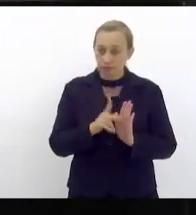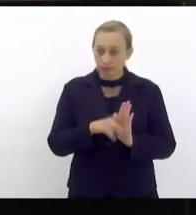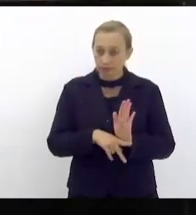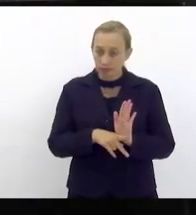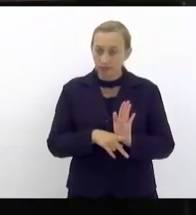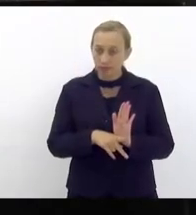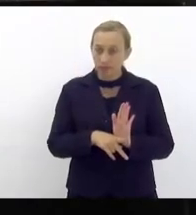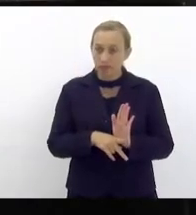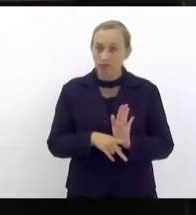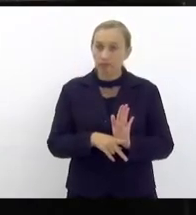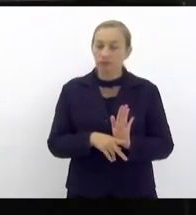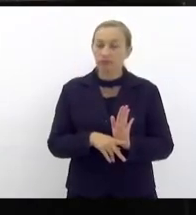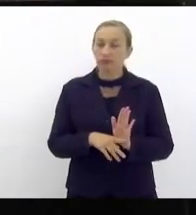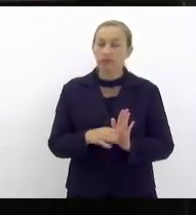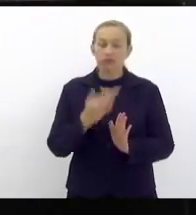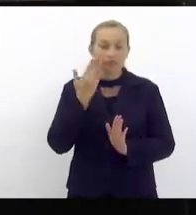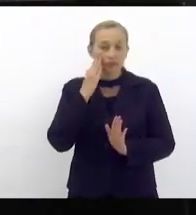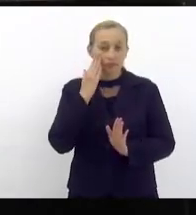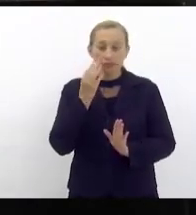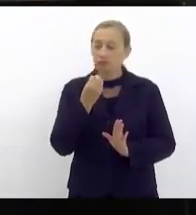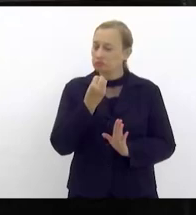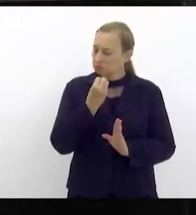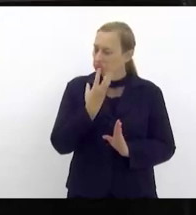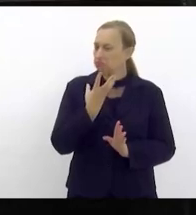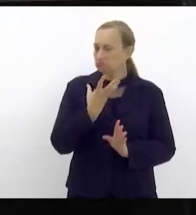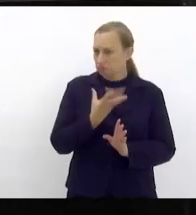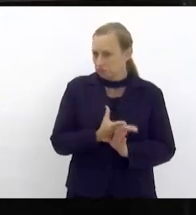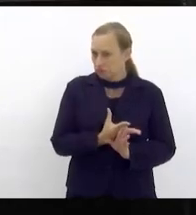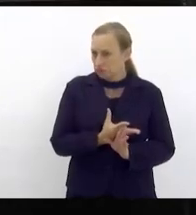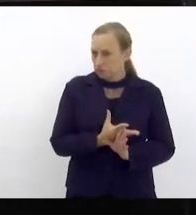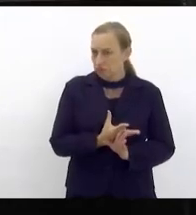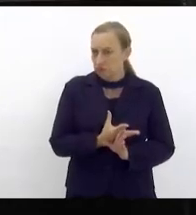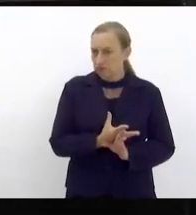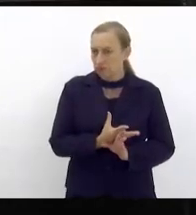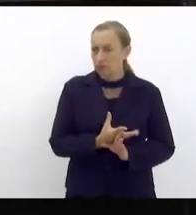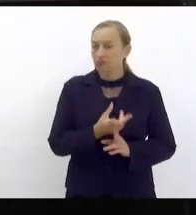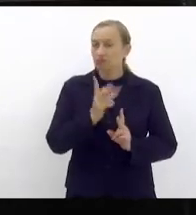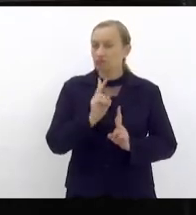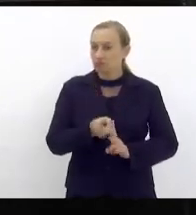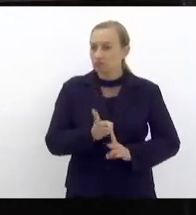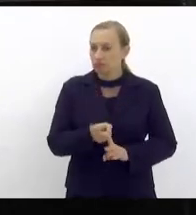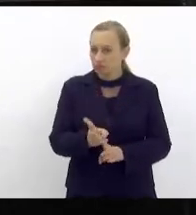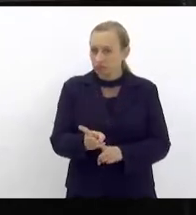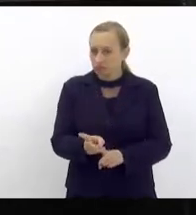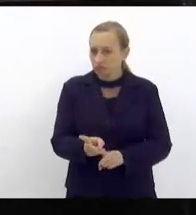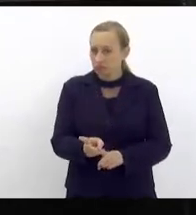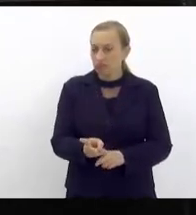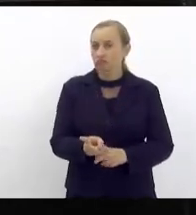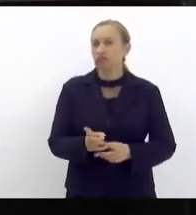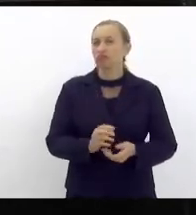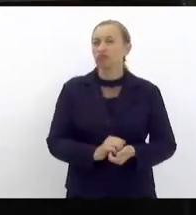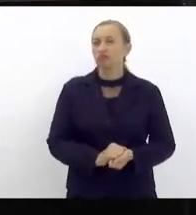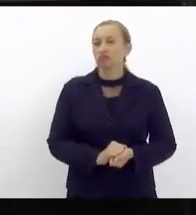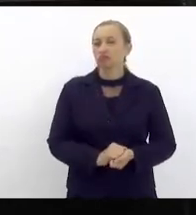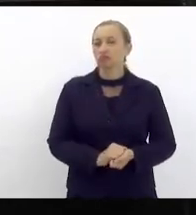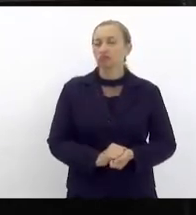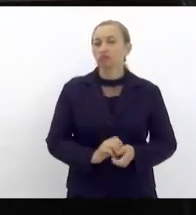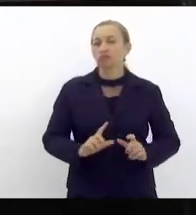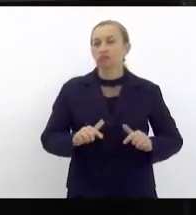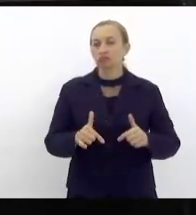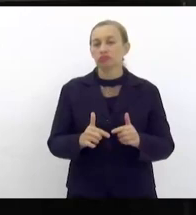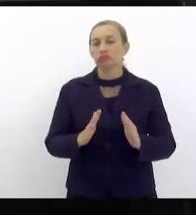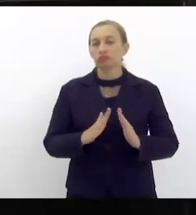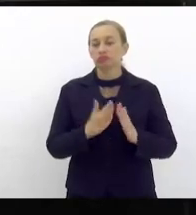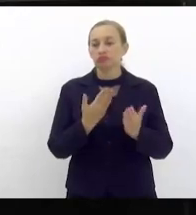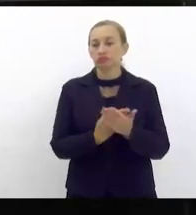projeto cuja intenção é claramente para continuar para manter em funcionamento as